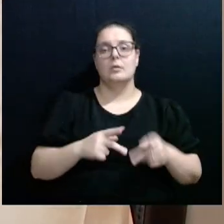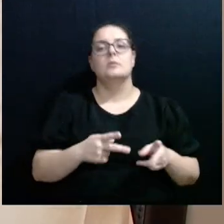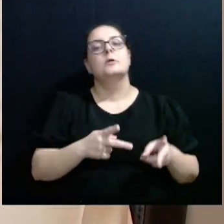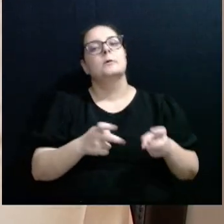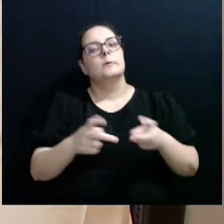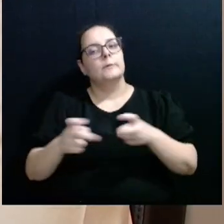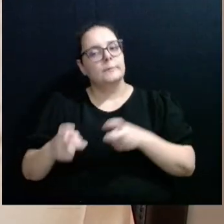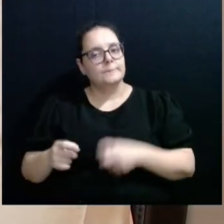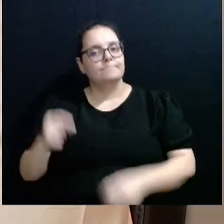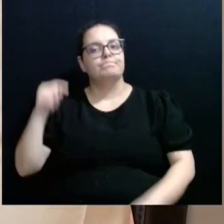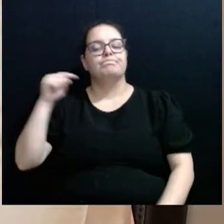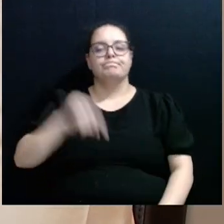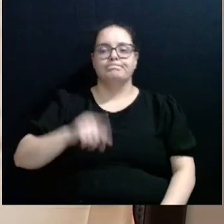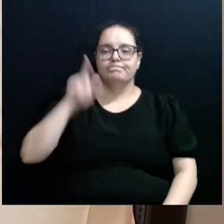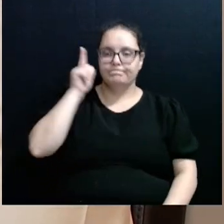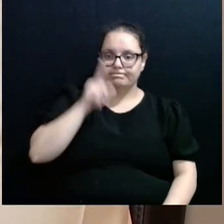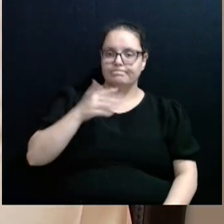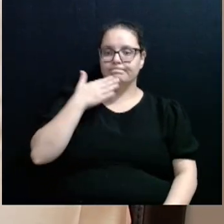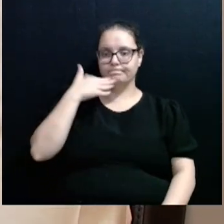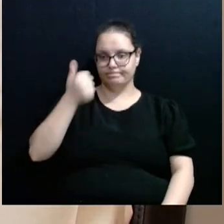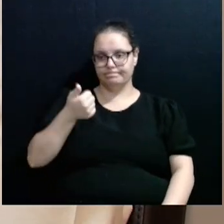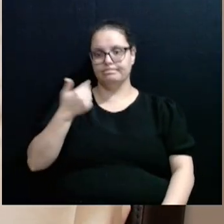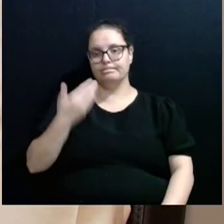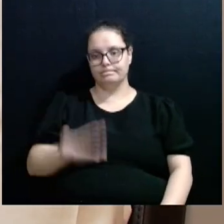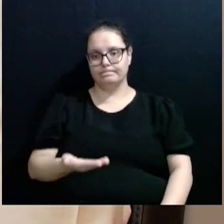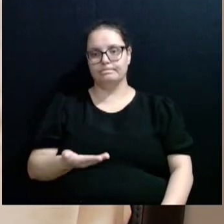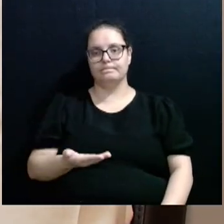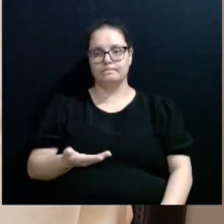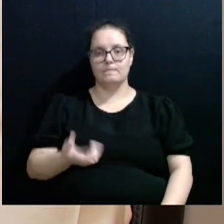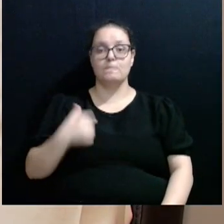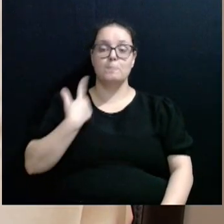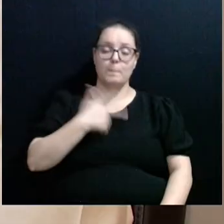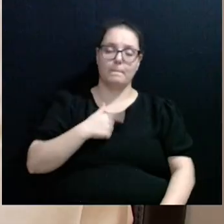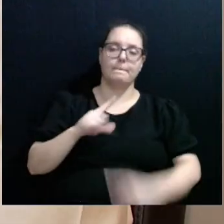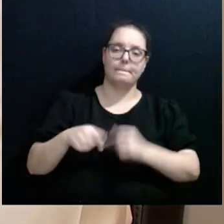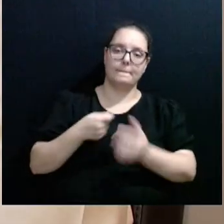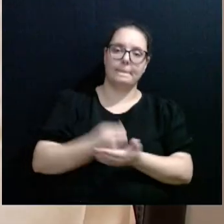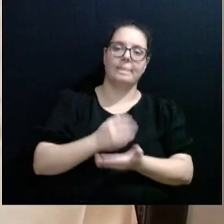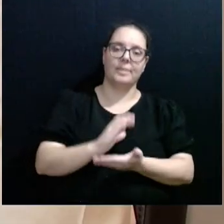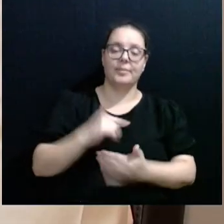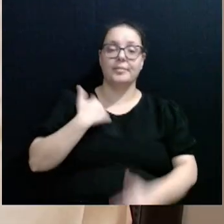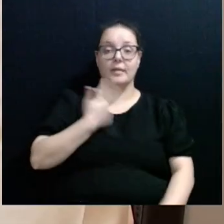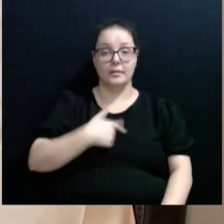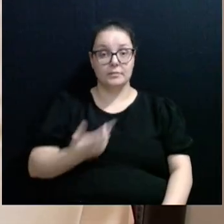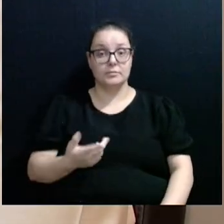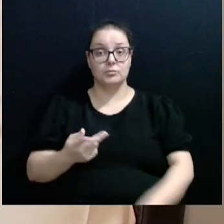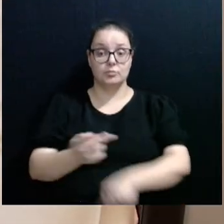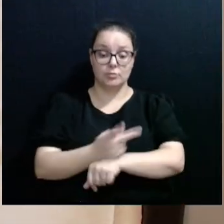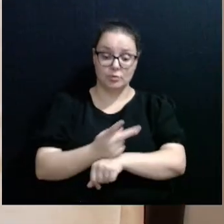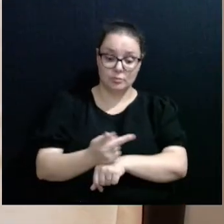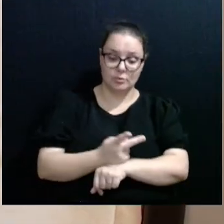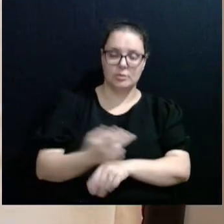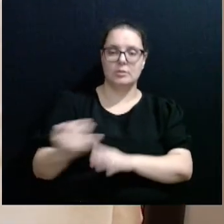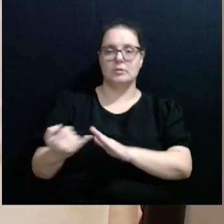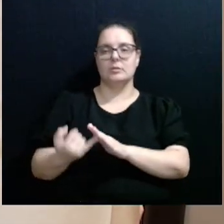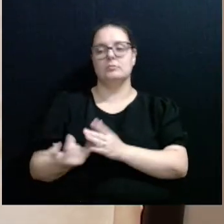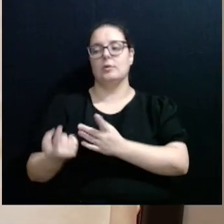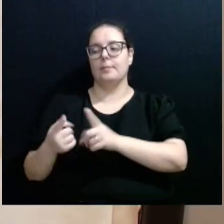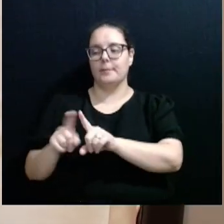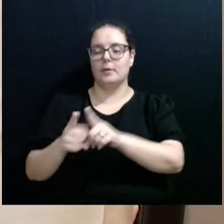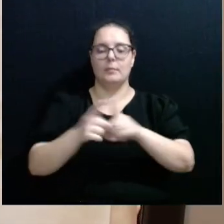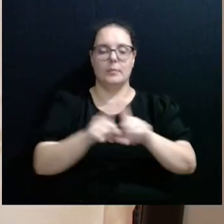gente consegue melhorar através das nossas emendas. E a gente vai buscando essas entidades que são parceiras e